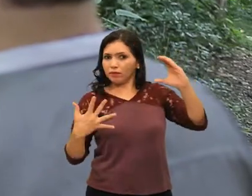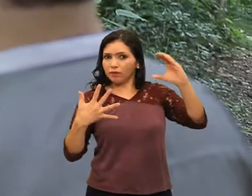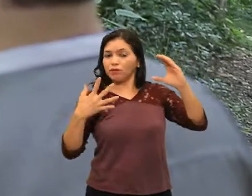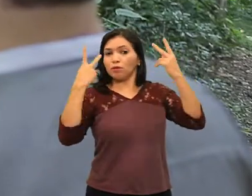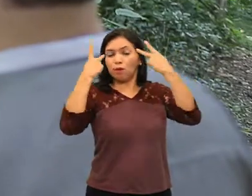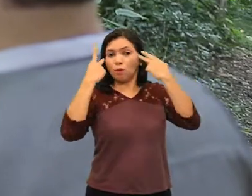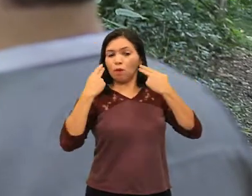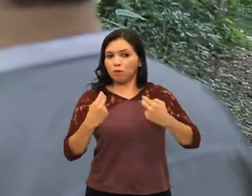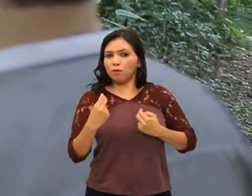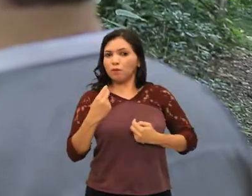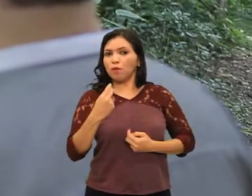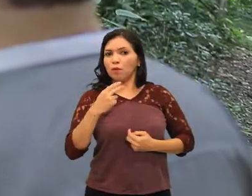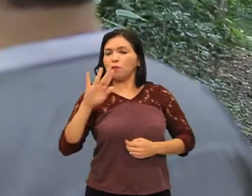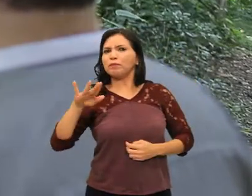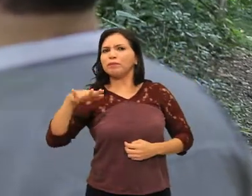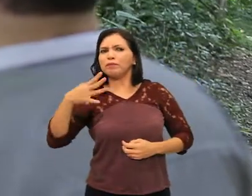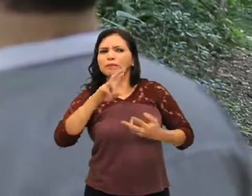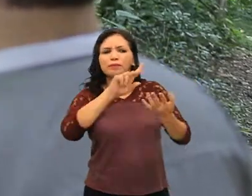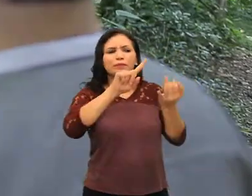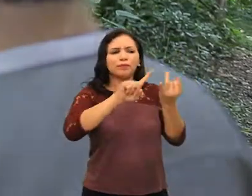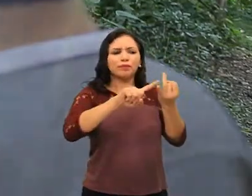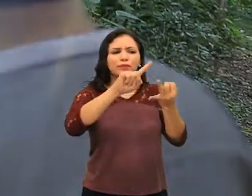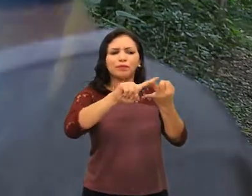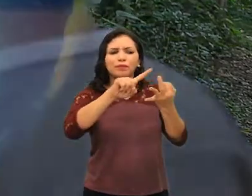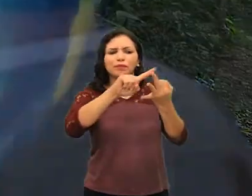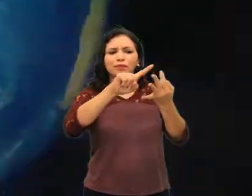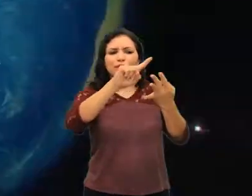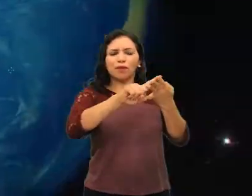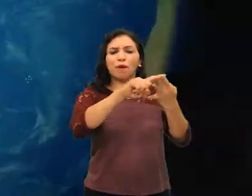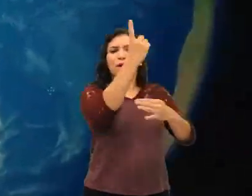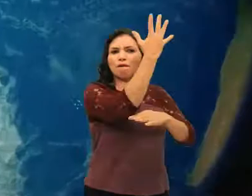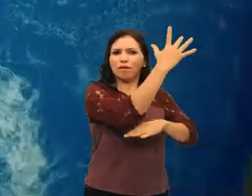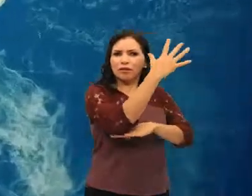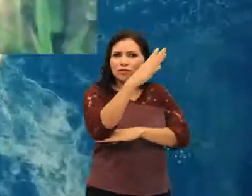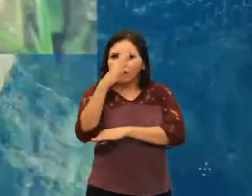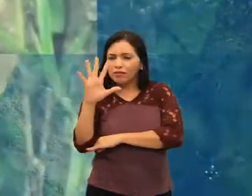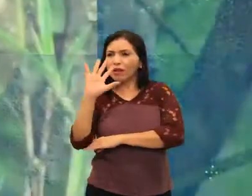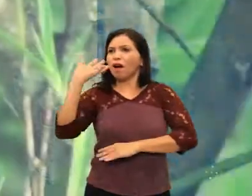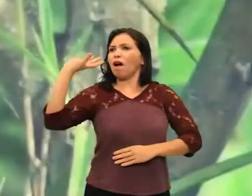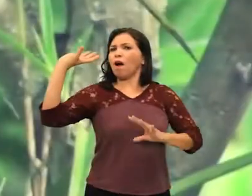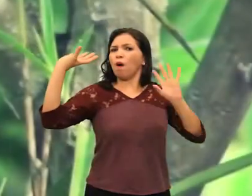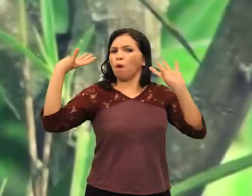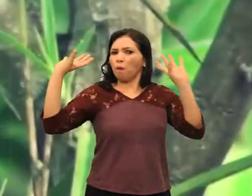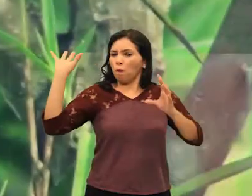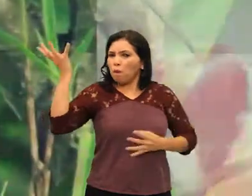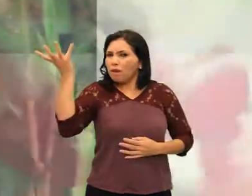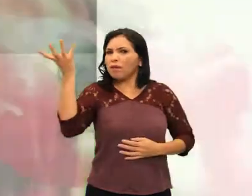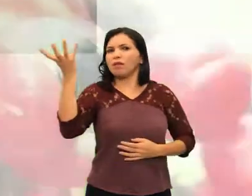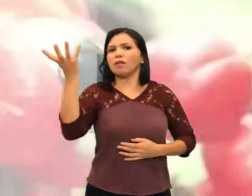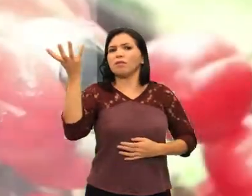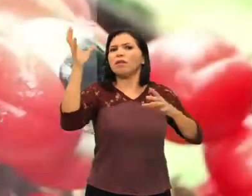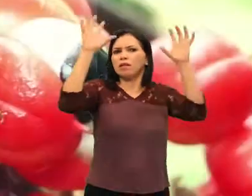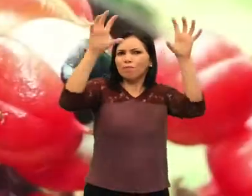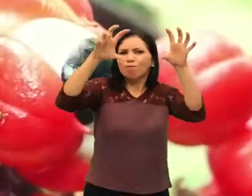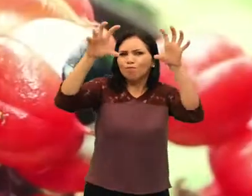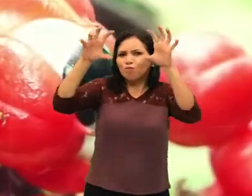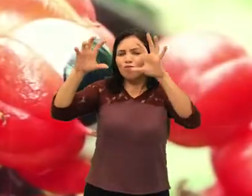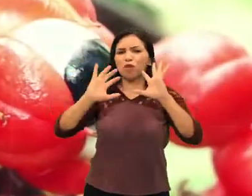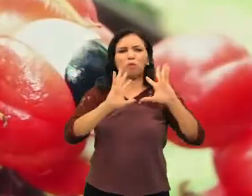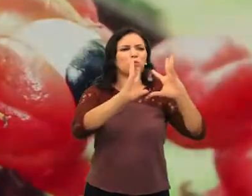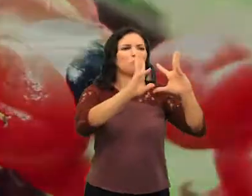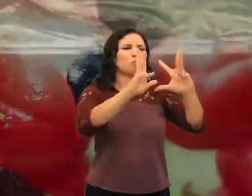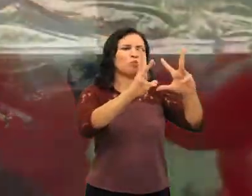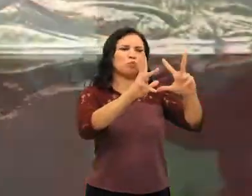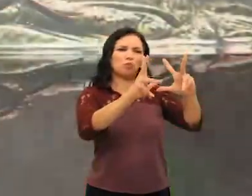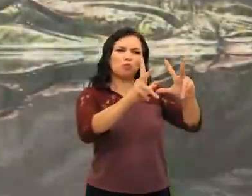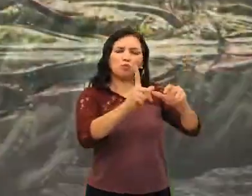são a vegetação, o clima, o período de chuvas, né? Toda a